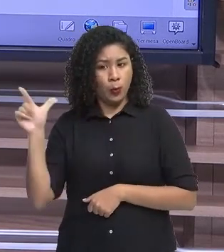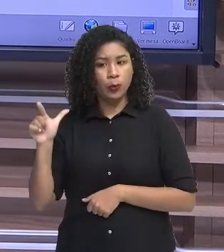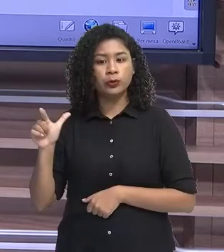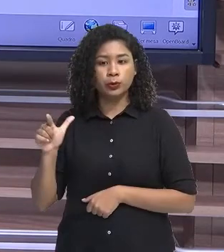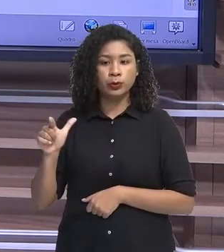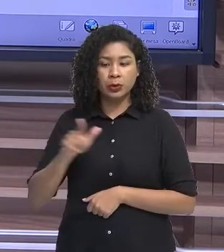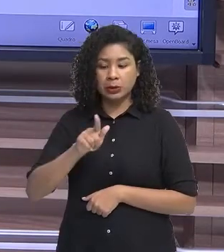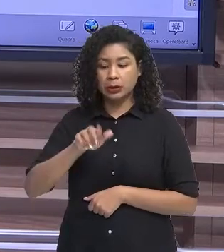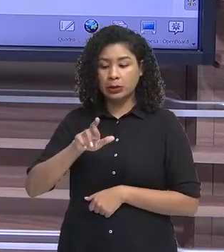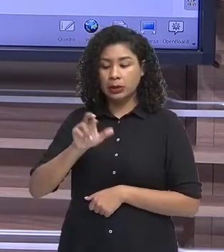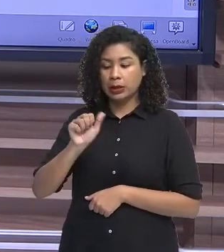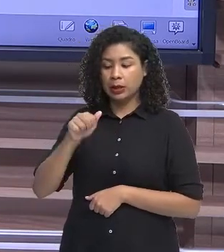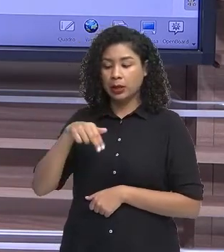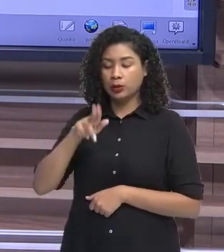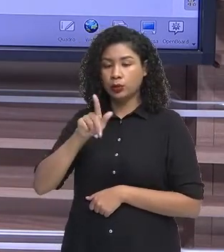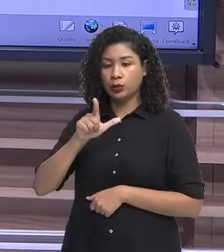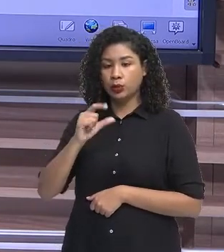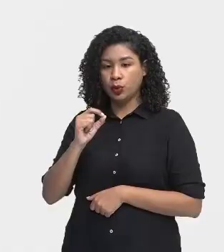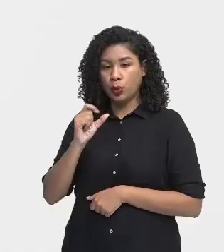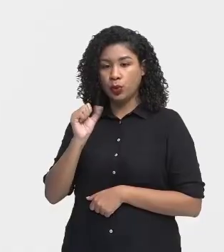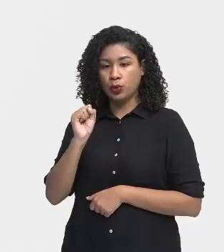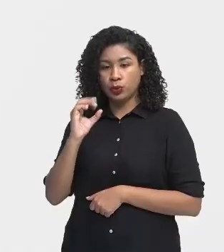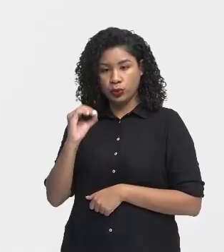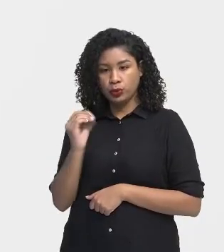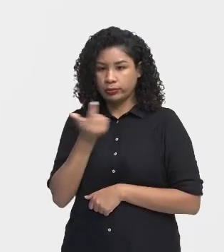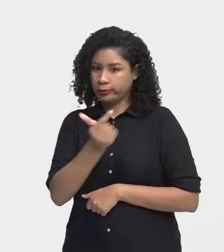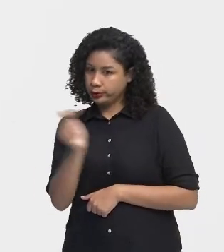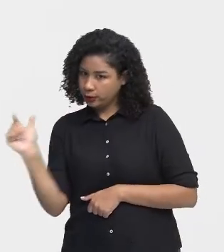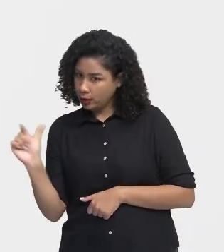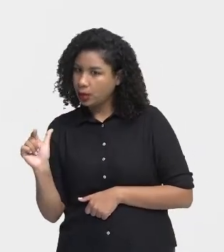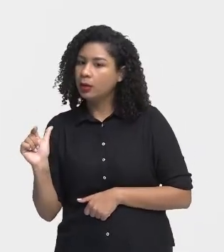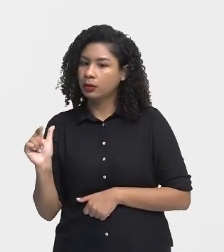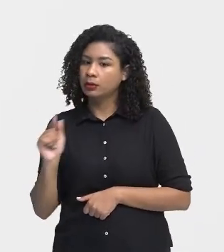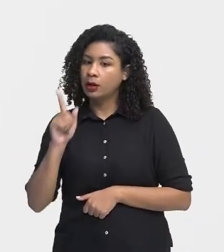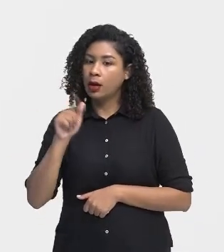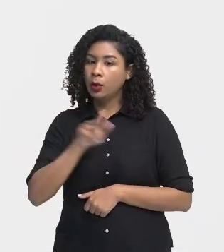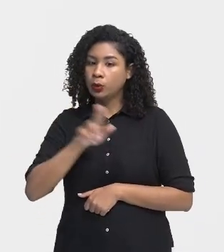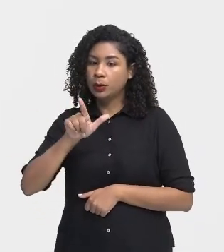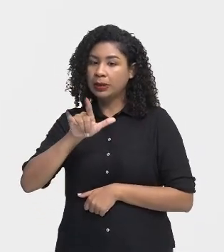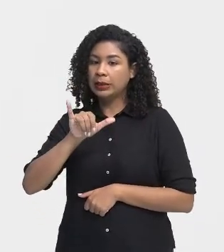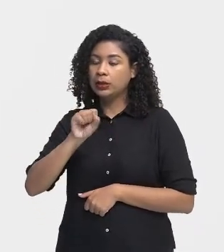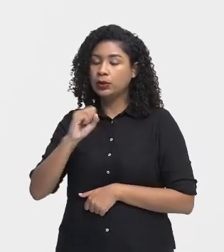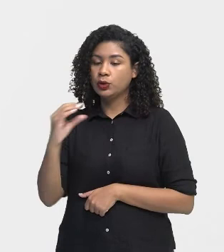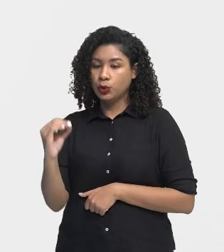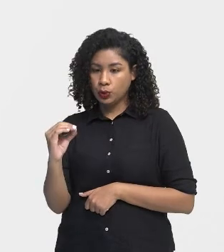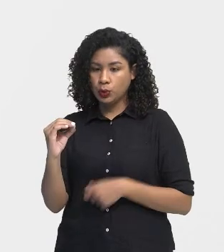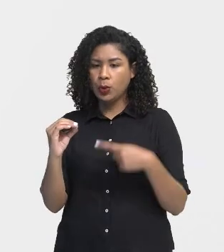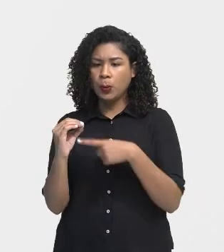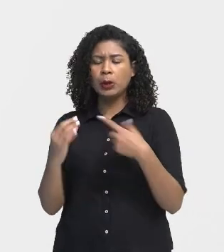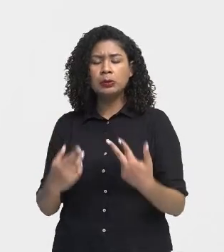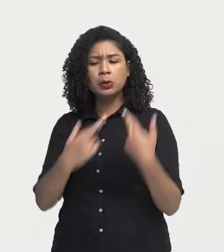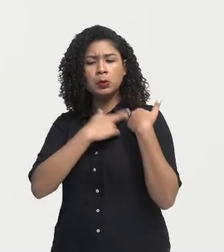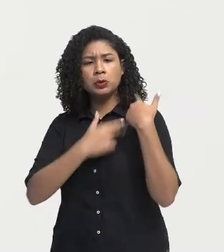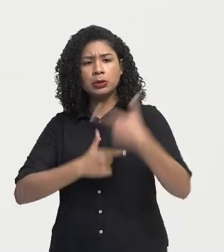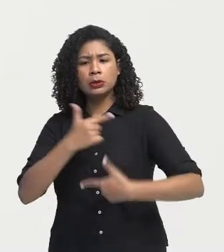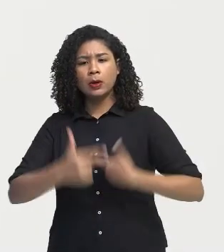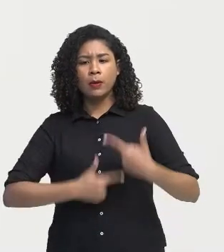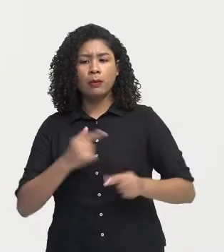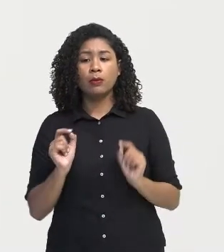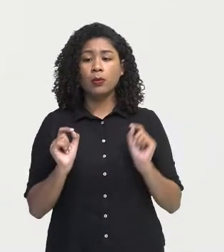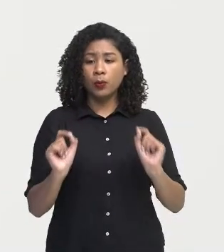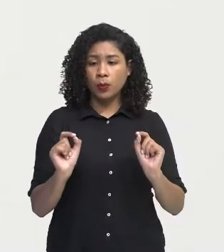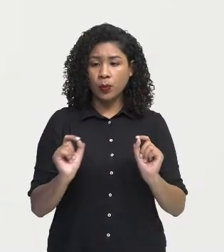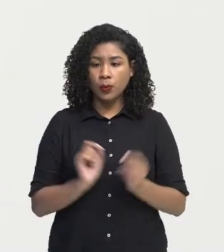conhecido como retículo endoplasmático liso. Qual é a função dele? No caso desse retículo endoplasmático